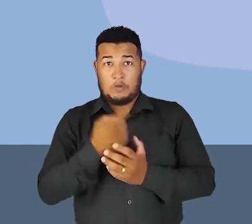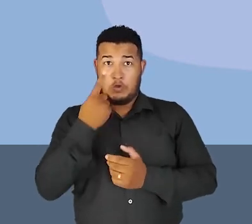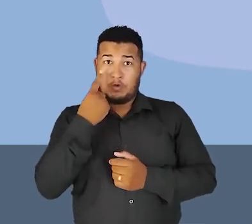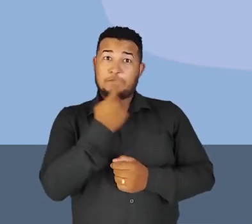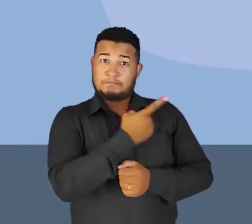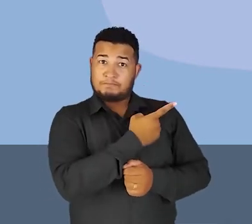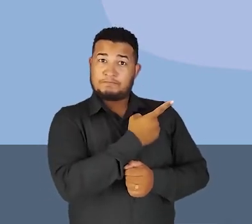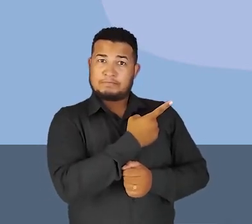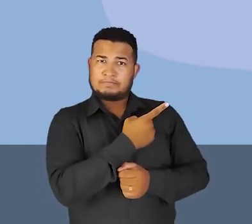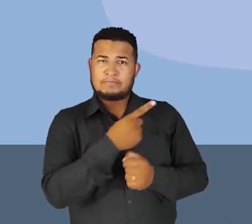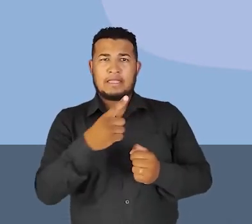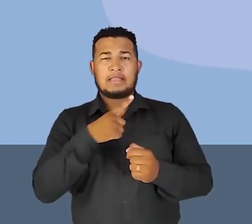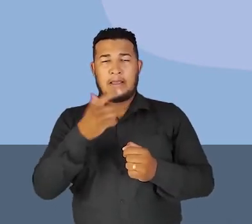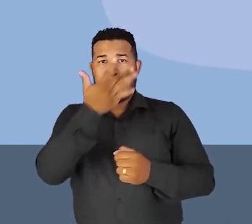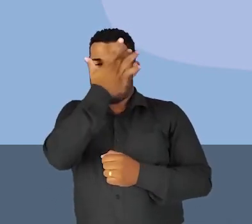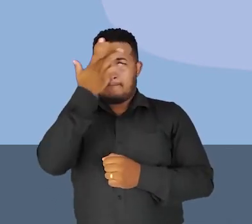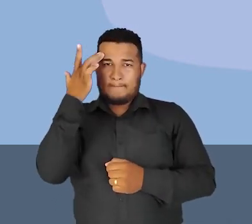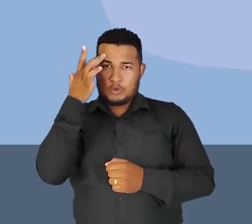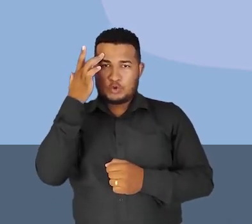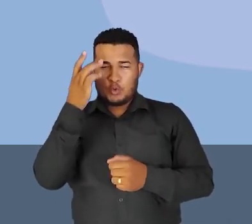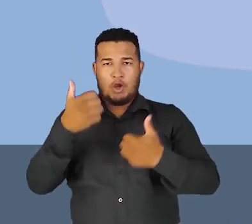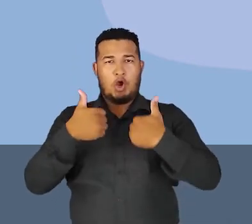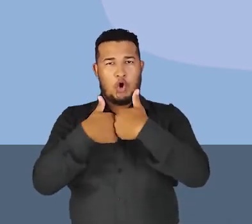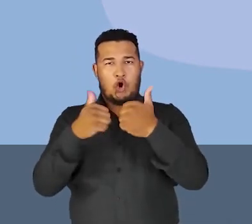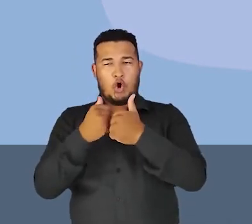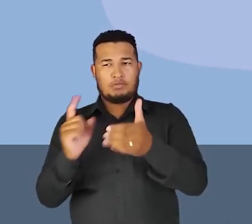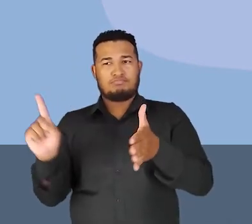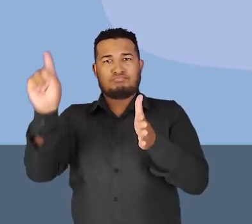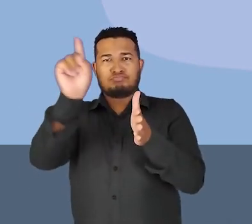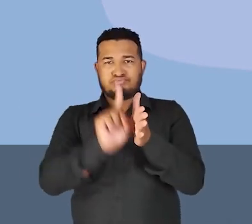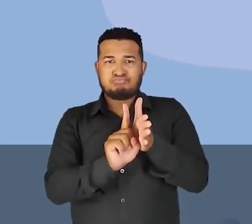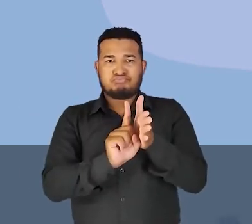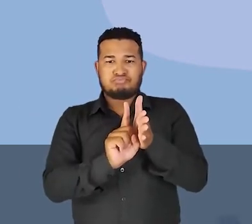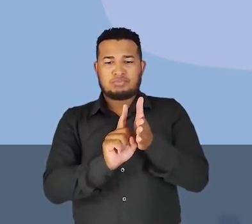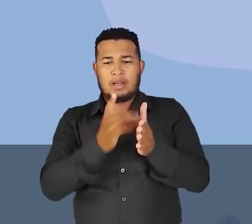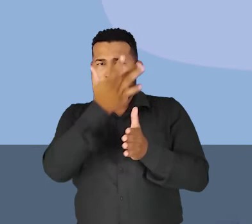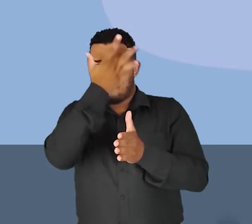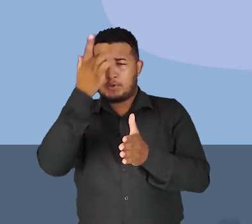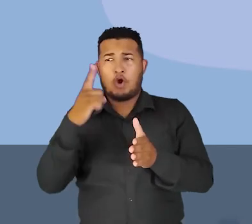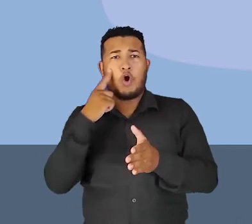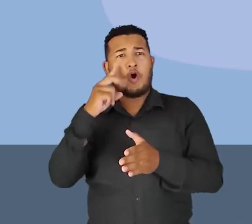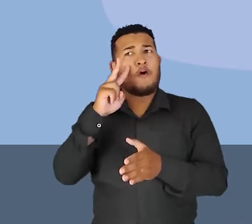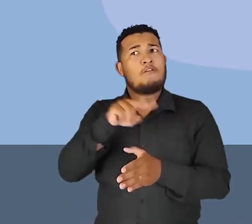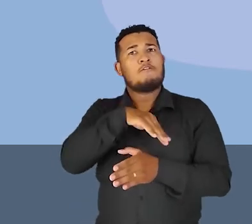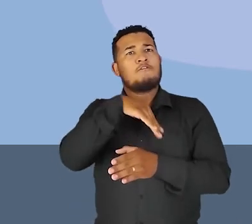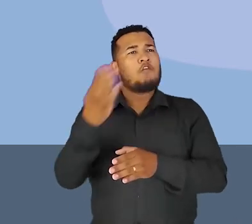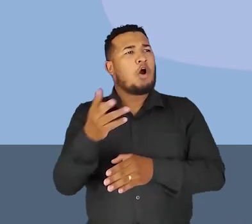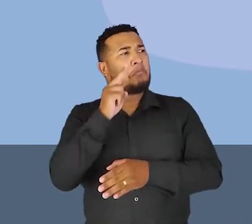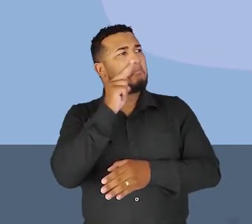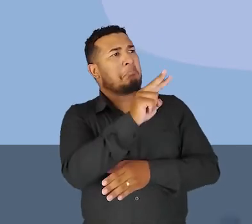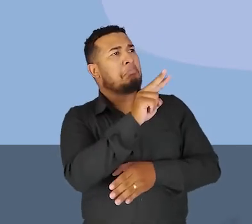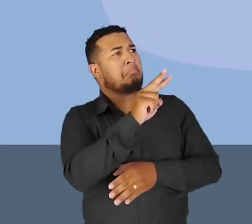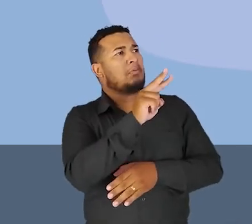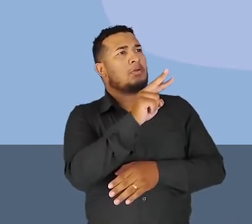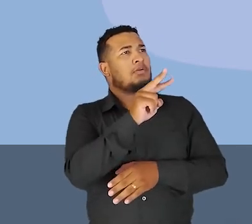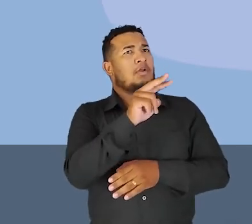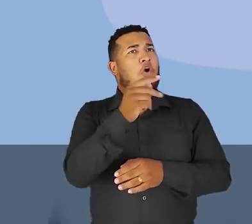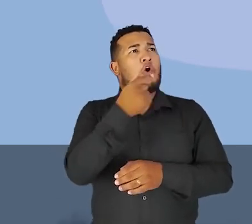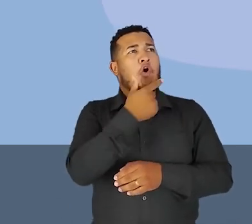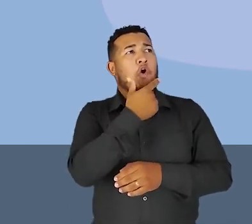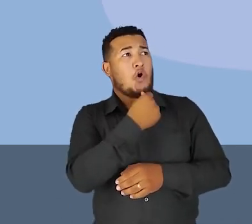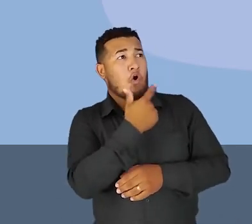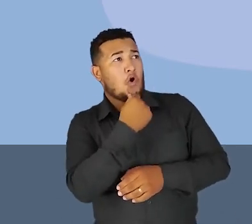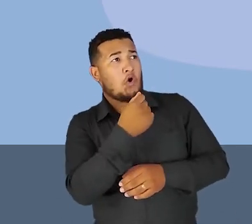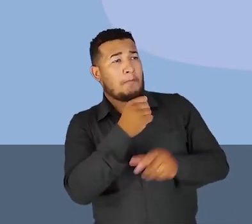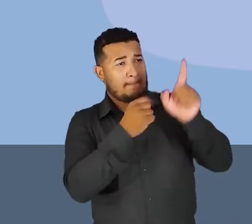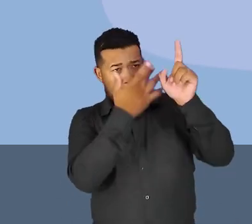figura você vê uma pessoa dentro de um ônibus e para quem está do lado de fora, esta pessoa e o ônibus